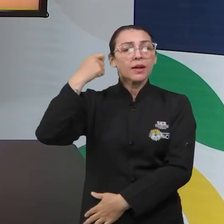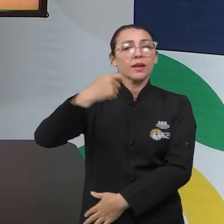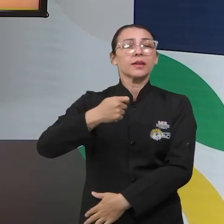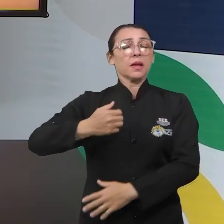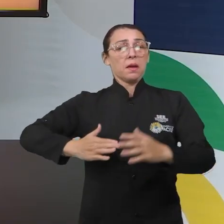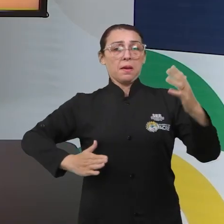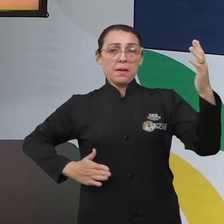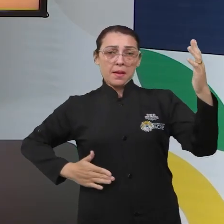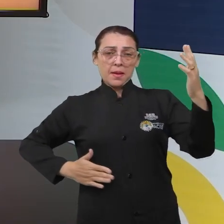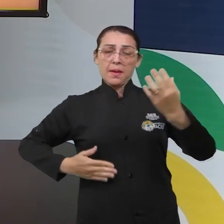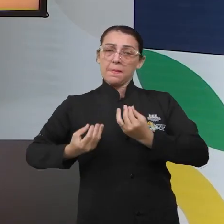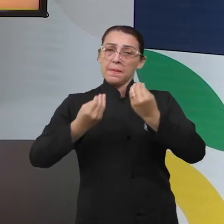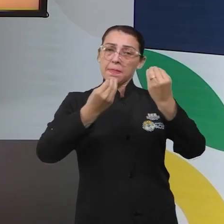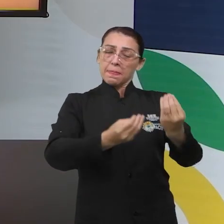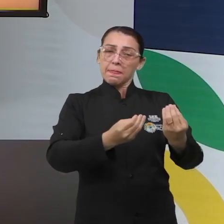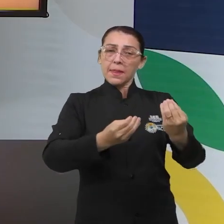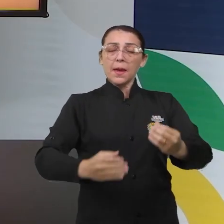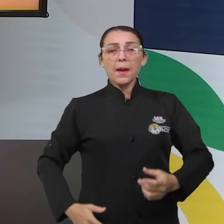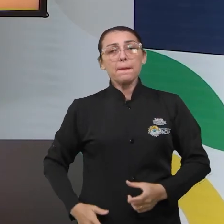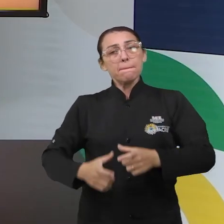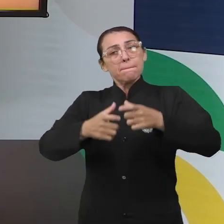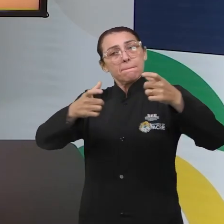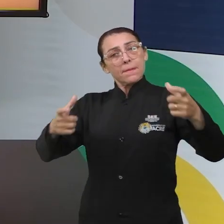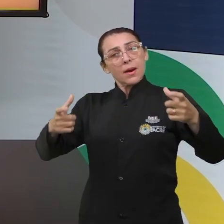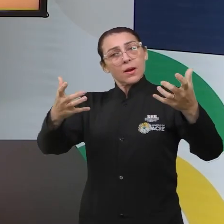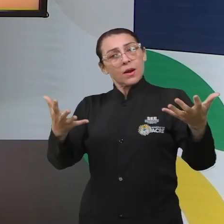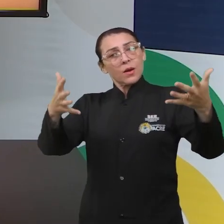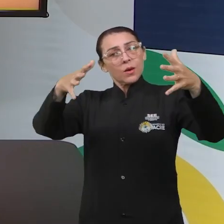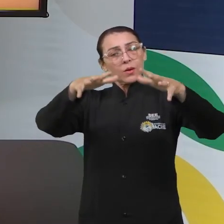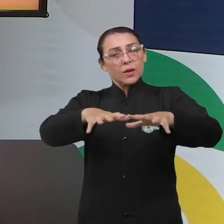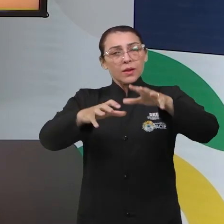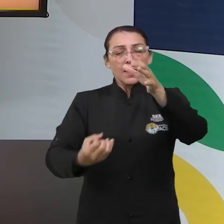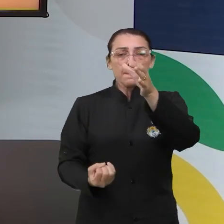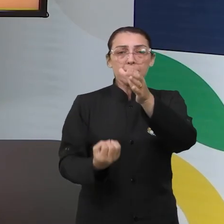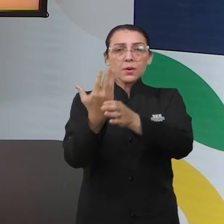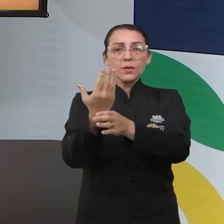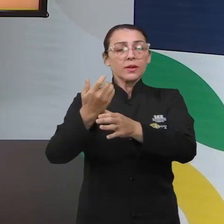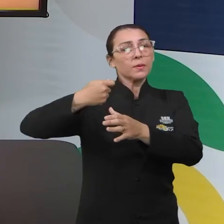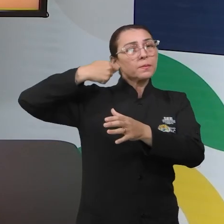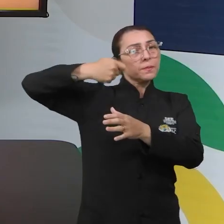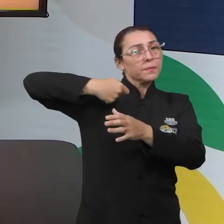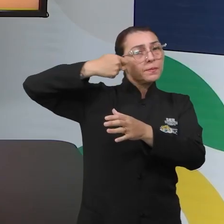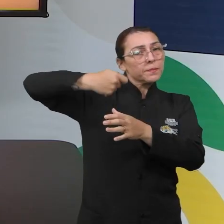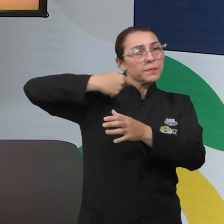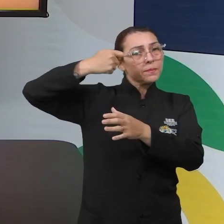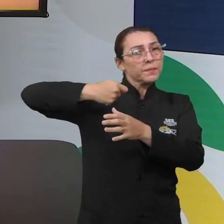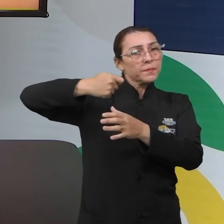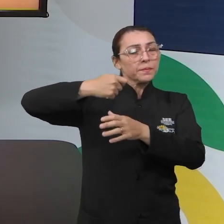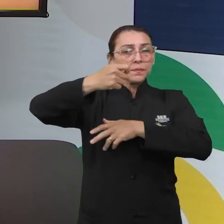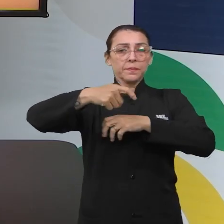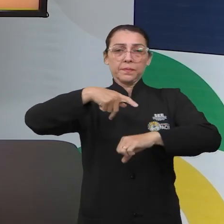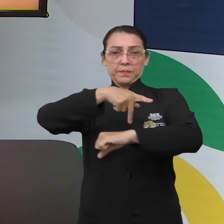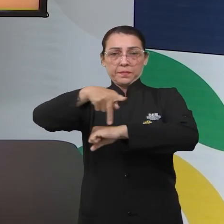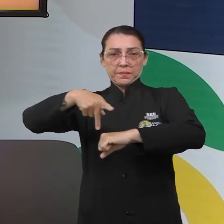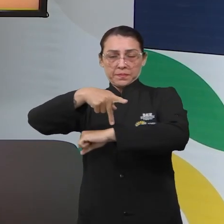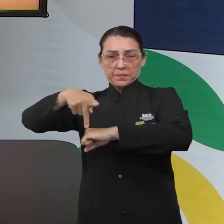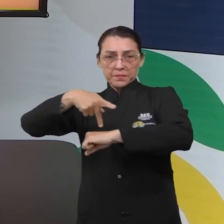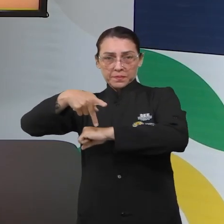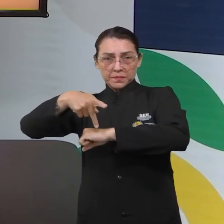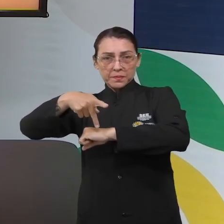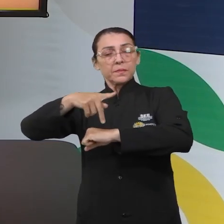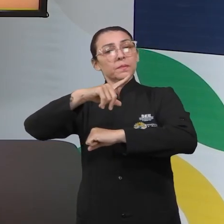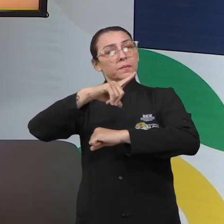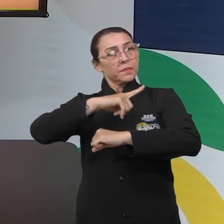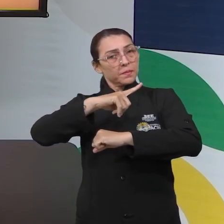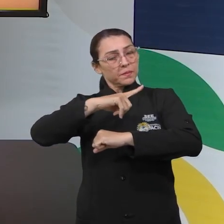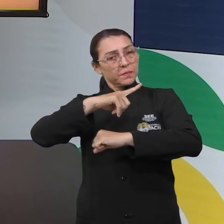marginalizados e promover uma maior inclusão na produção artística do país. Então, nós